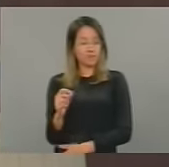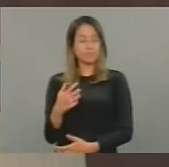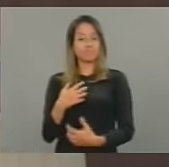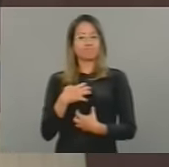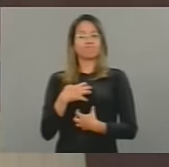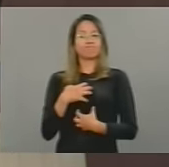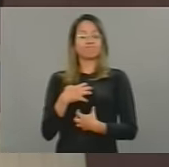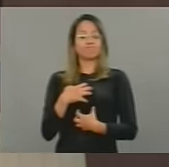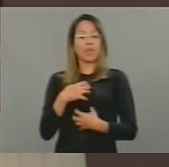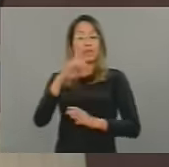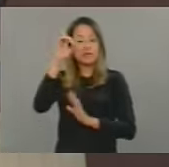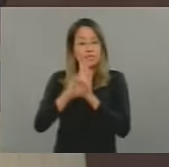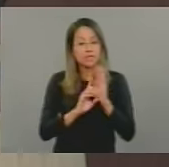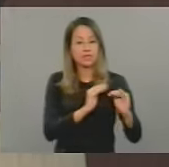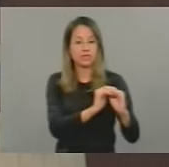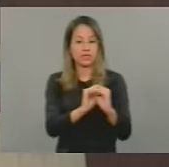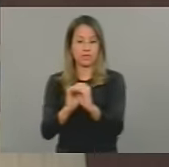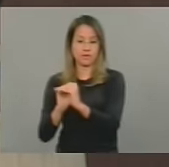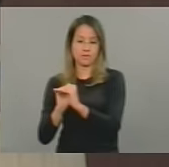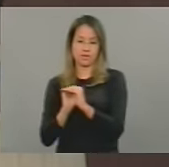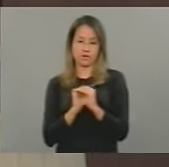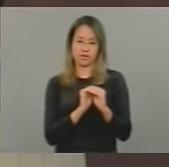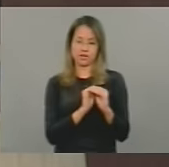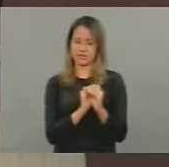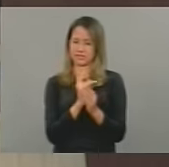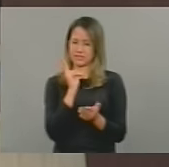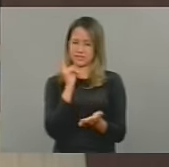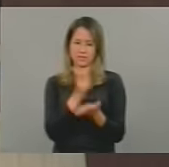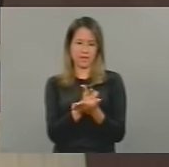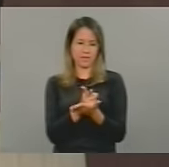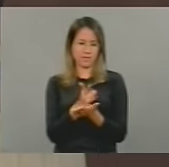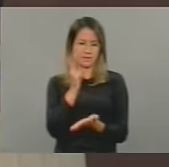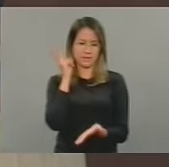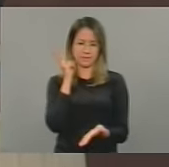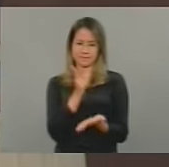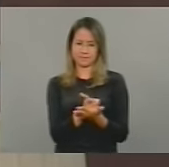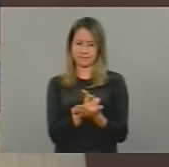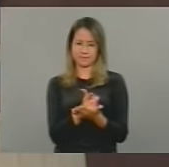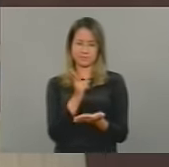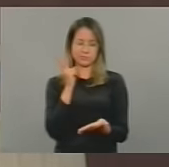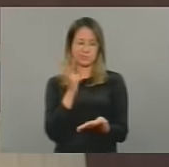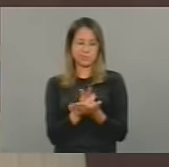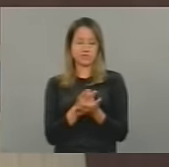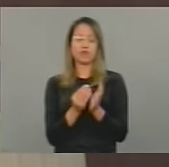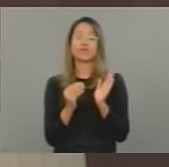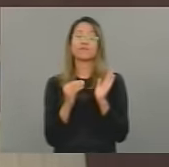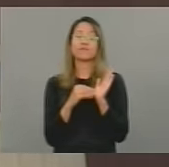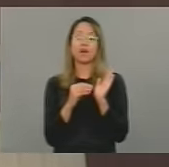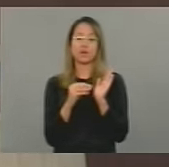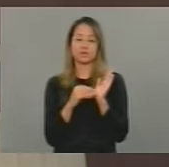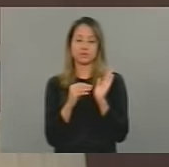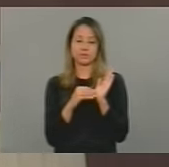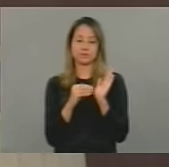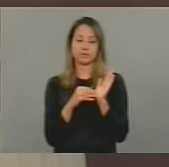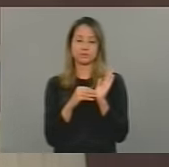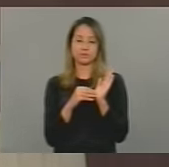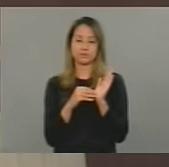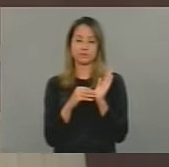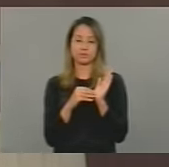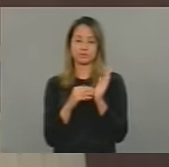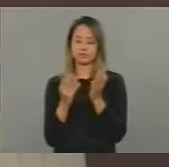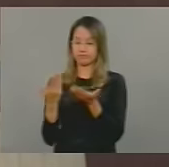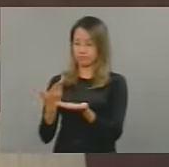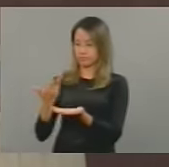espírito democrático. Espírito democrático, que a estes faltou. Deputada Silvana me solicitou